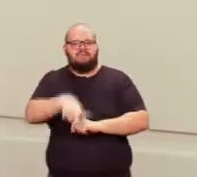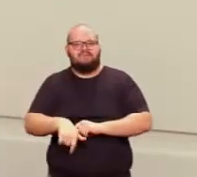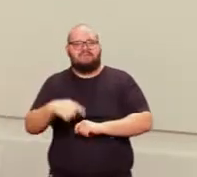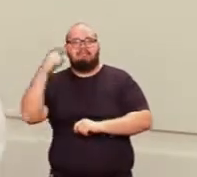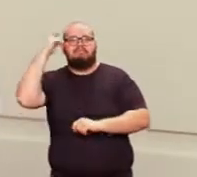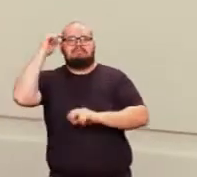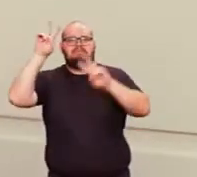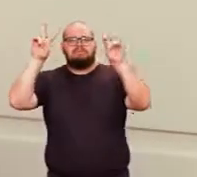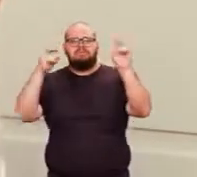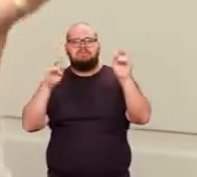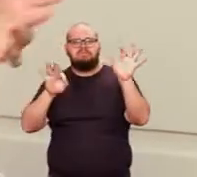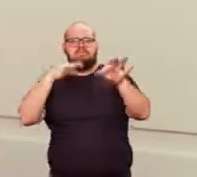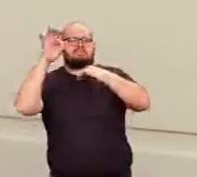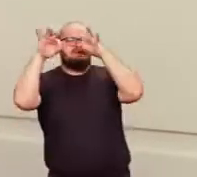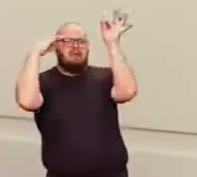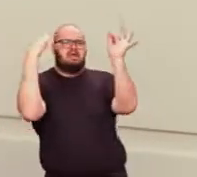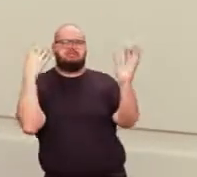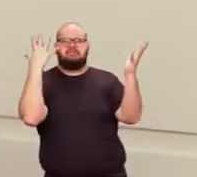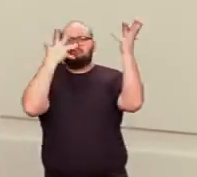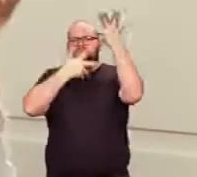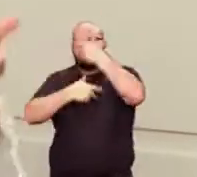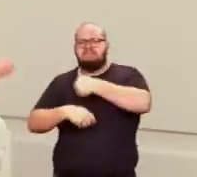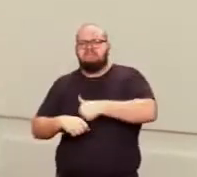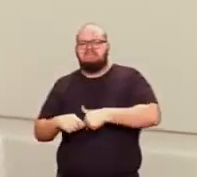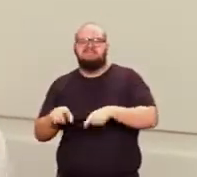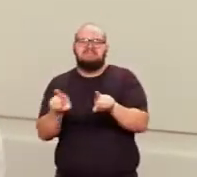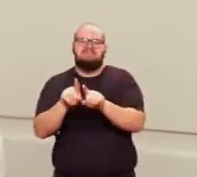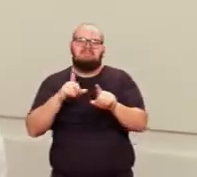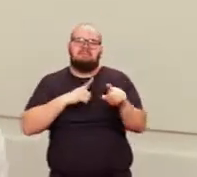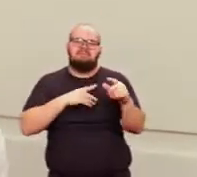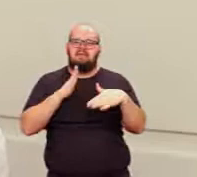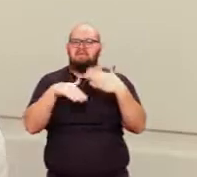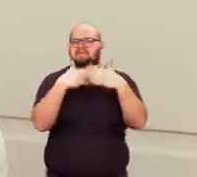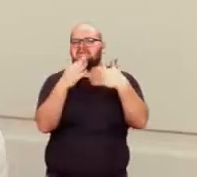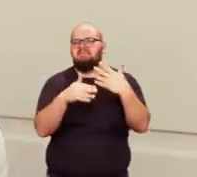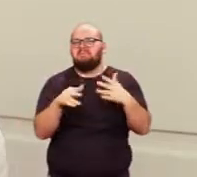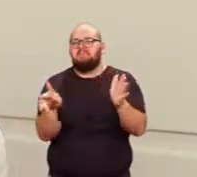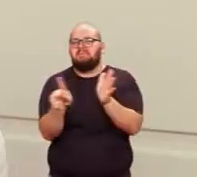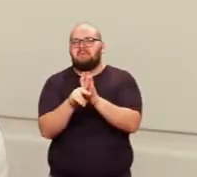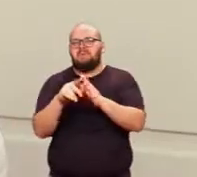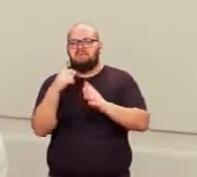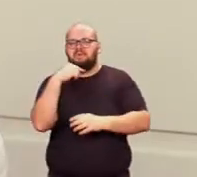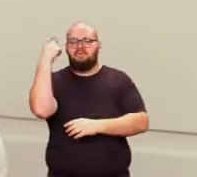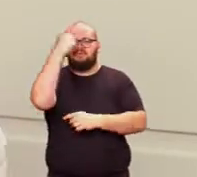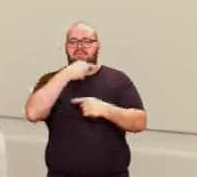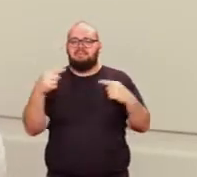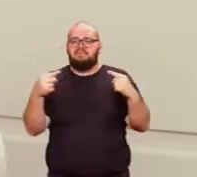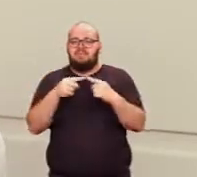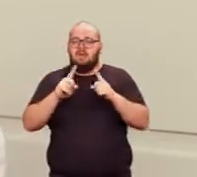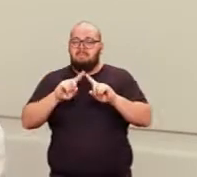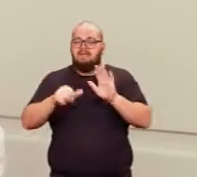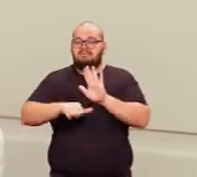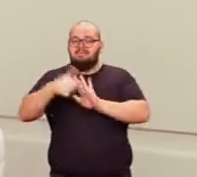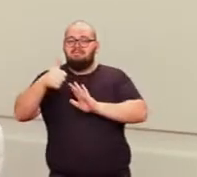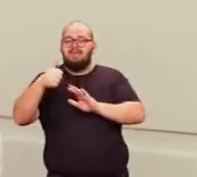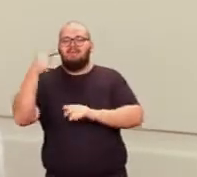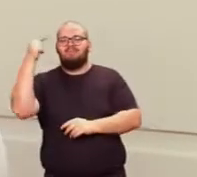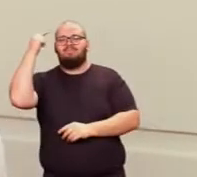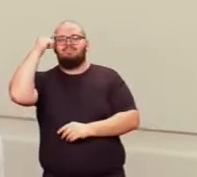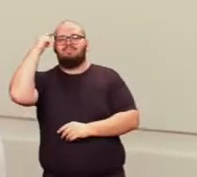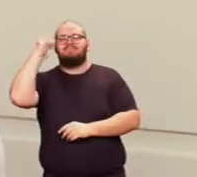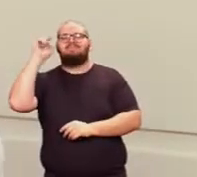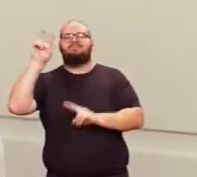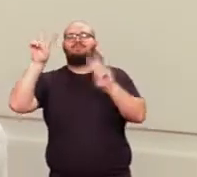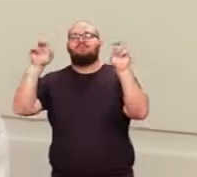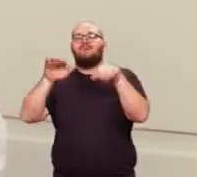procedimento estético, cirurgia plástica, mesmo procedimentos de harmonização facial, pense primeiro em consultar